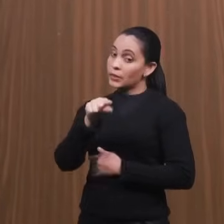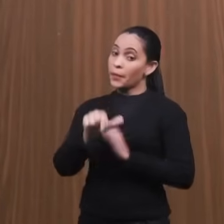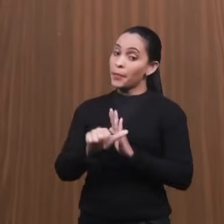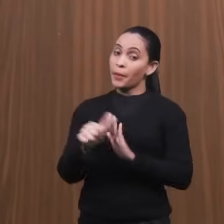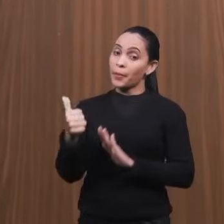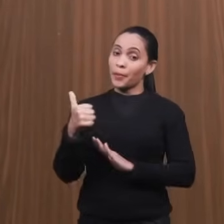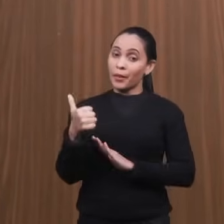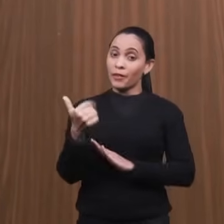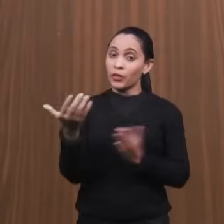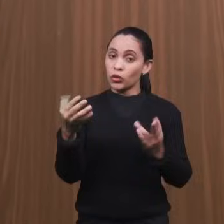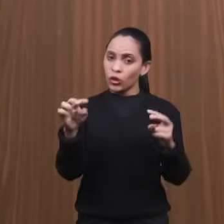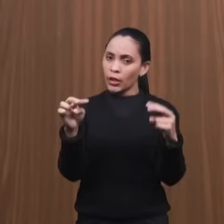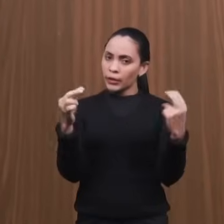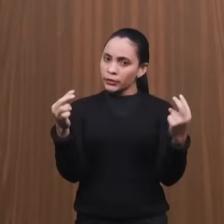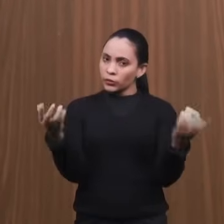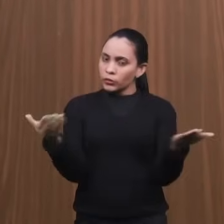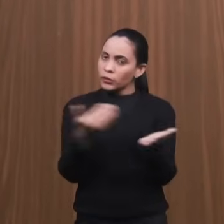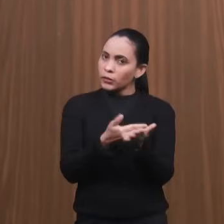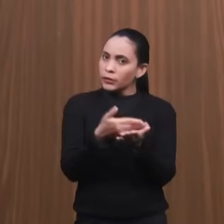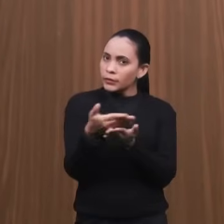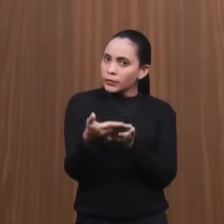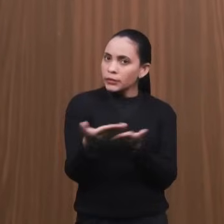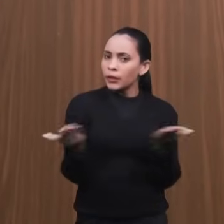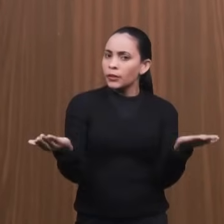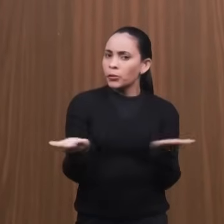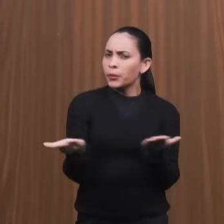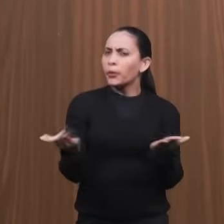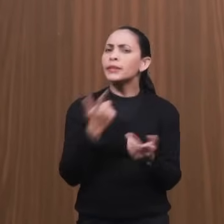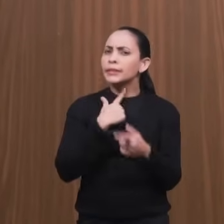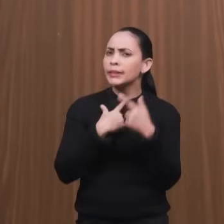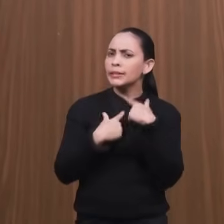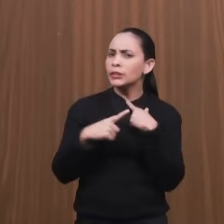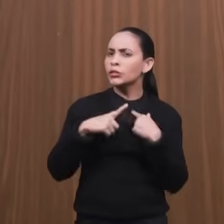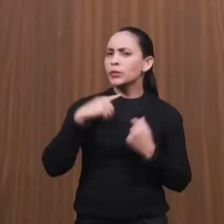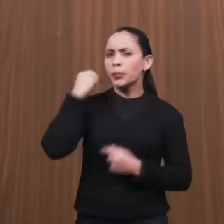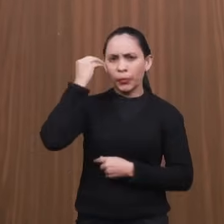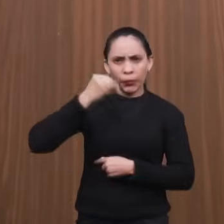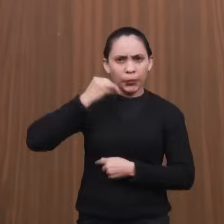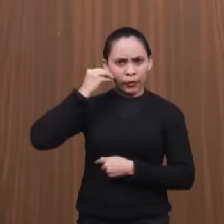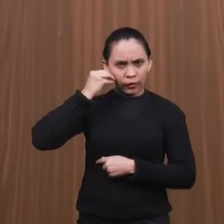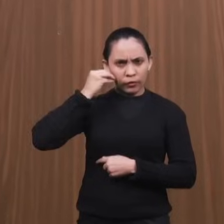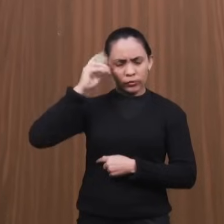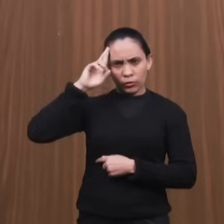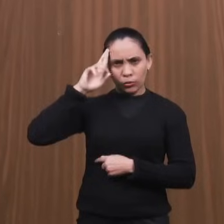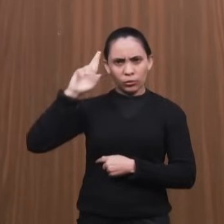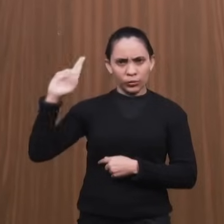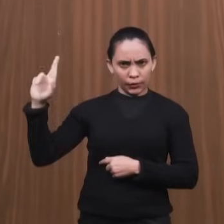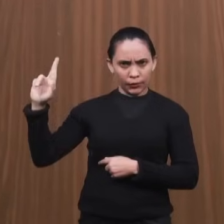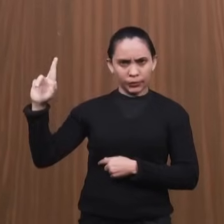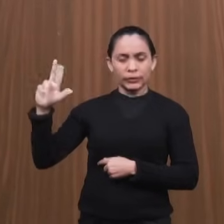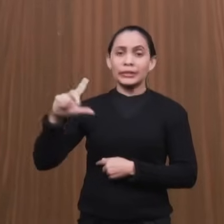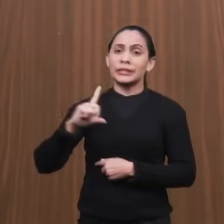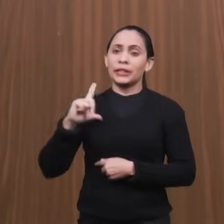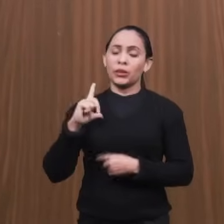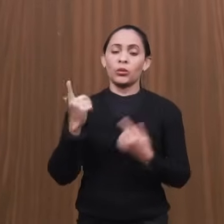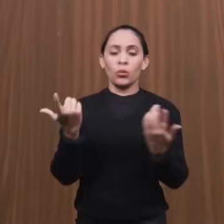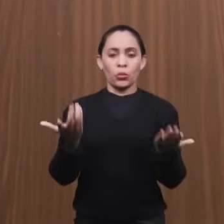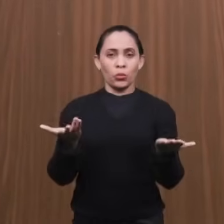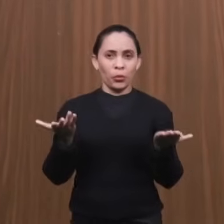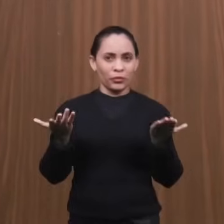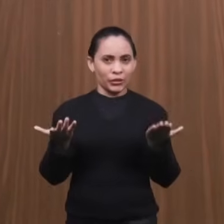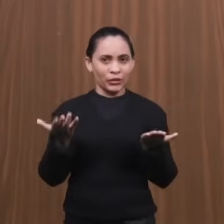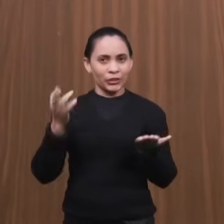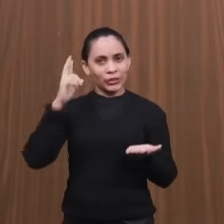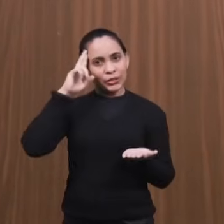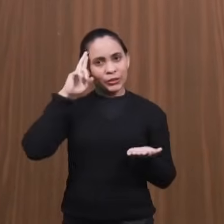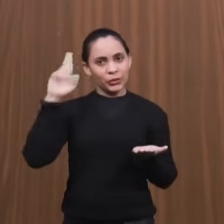primeira vez, ou que está iniciando os seus passos, ou que deseja ter uma experiência com o Senhor, há um convite do